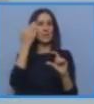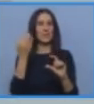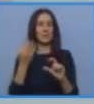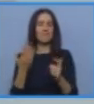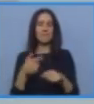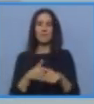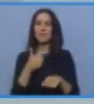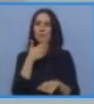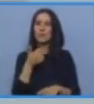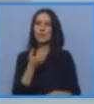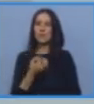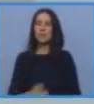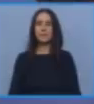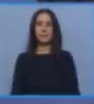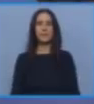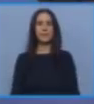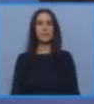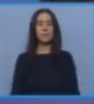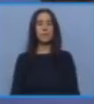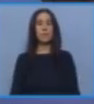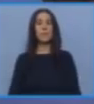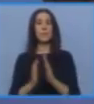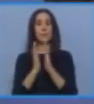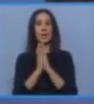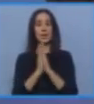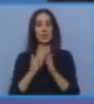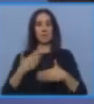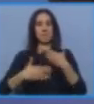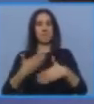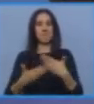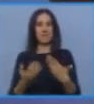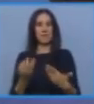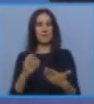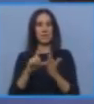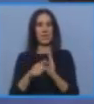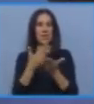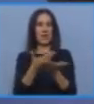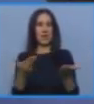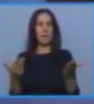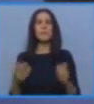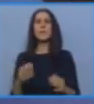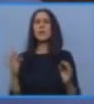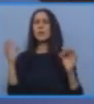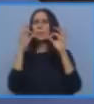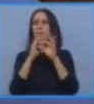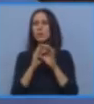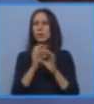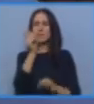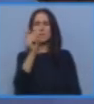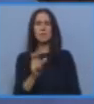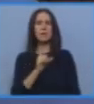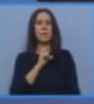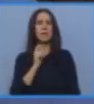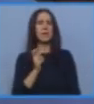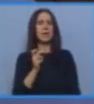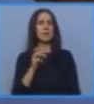facto um momento bonito. A vitalidade da Igreja também nestes projetos. E o Pentecostes, Padre Armindo Vaz,